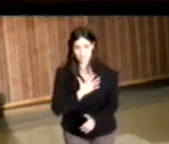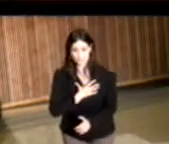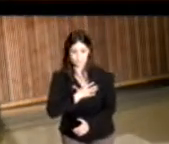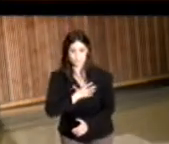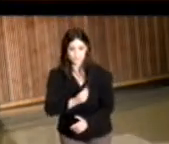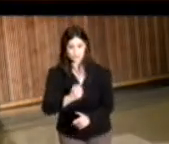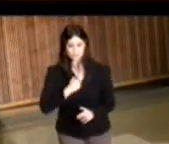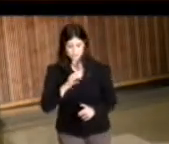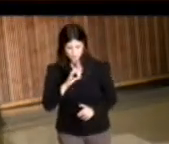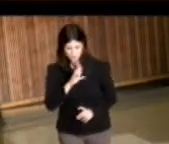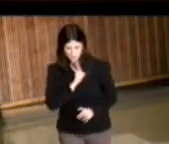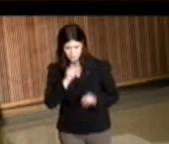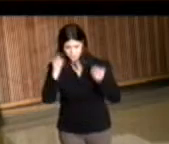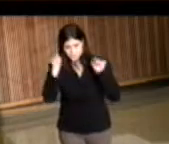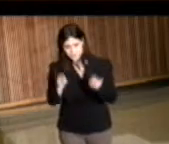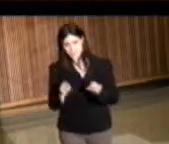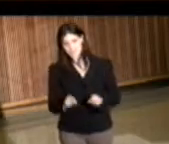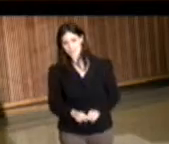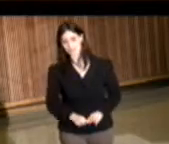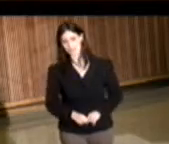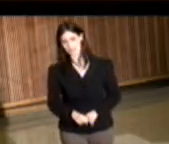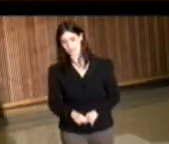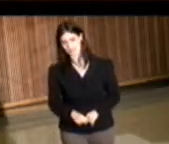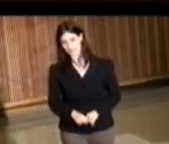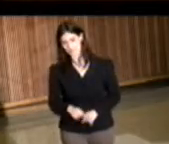amar você.